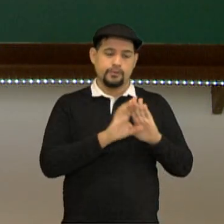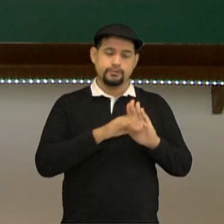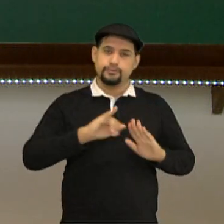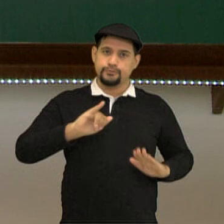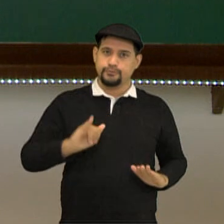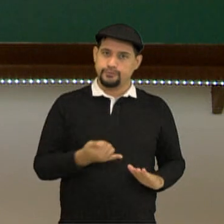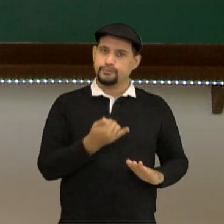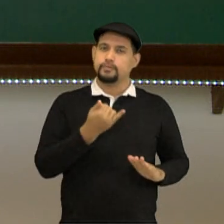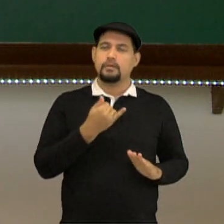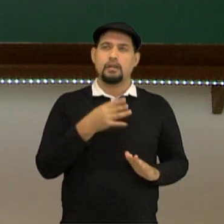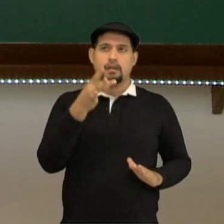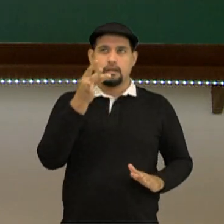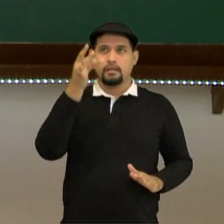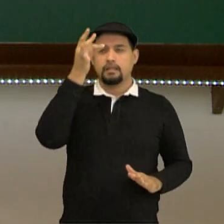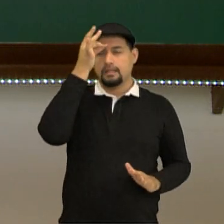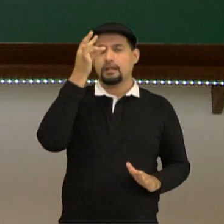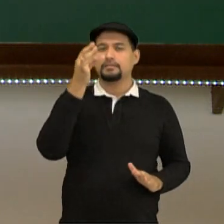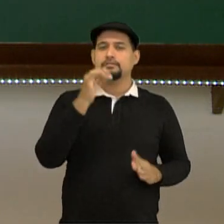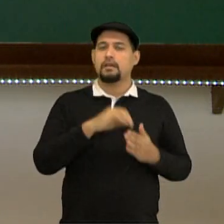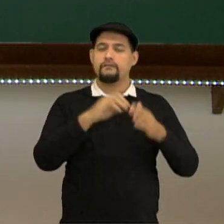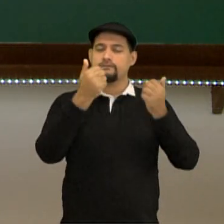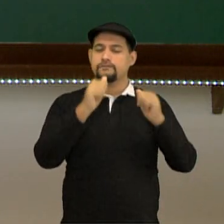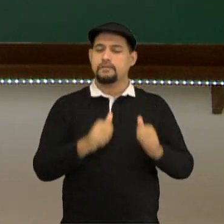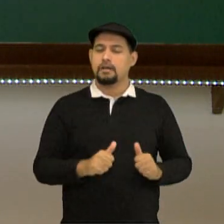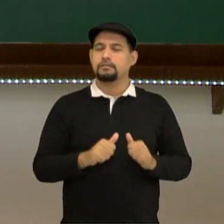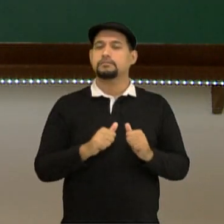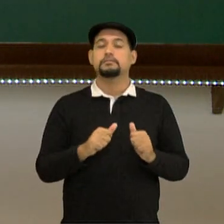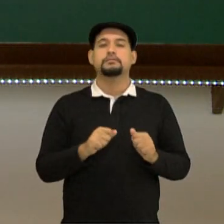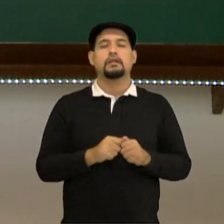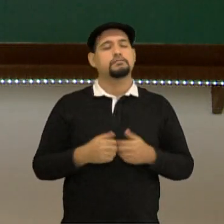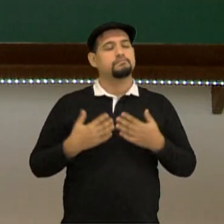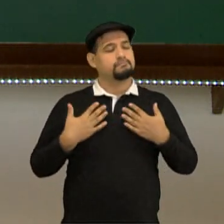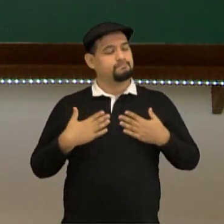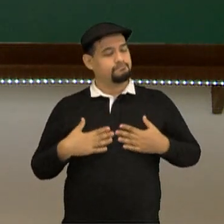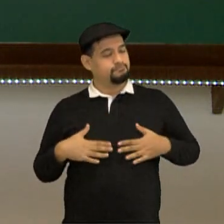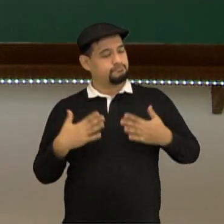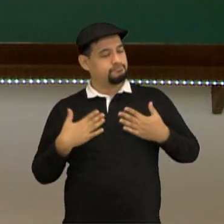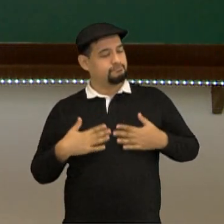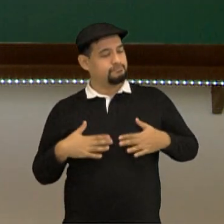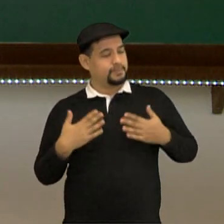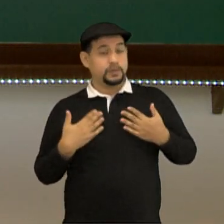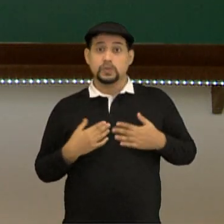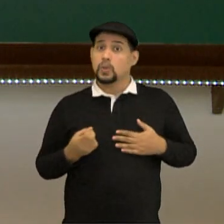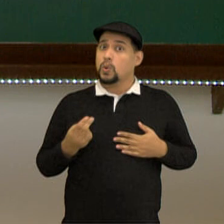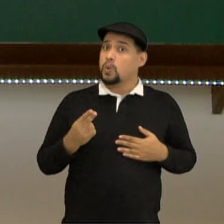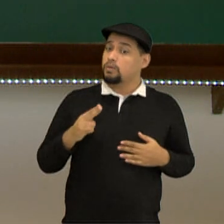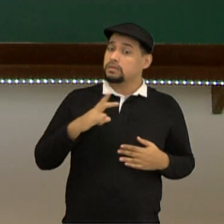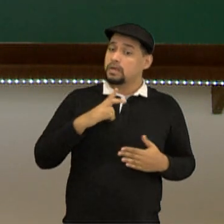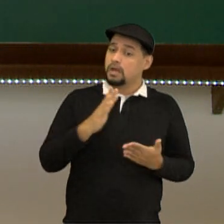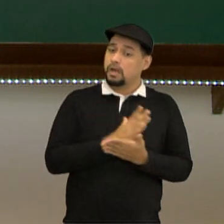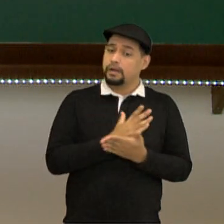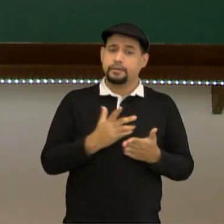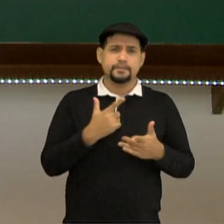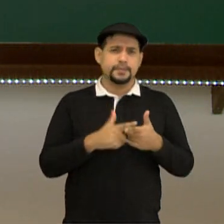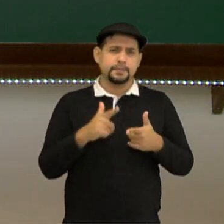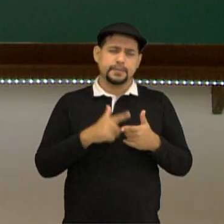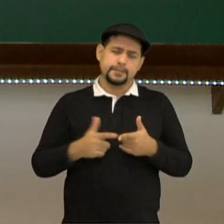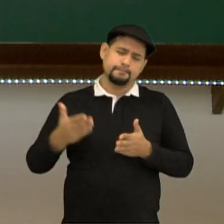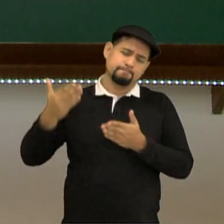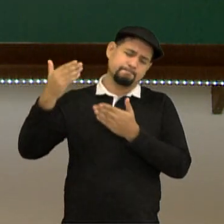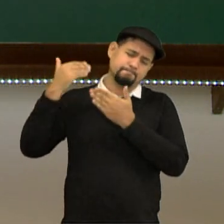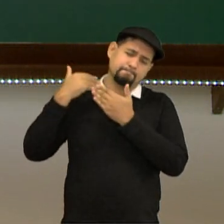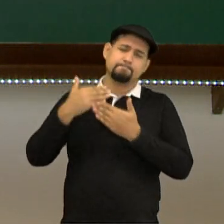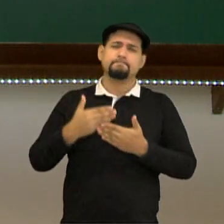para reforçar, para na hora das avaliações vocês irem tranquilo, ou quem ficou algum problema lá do